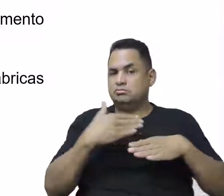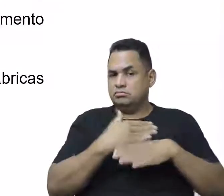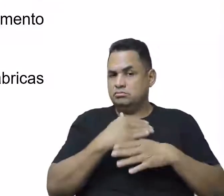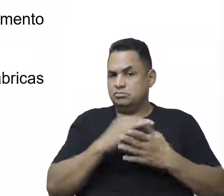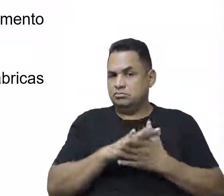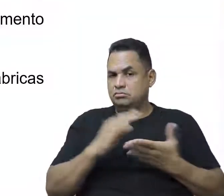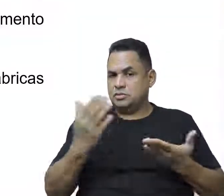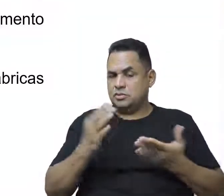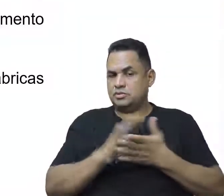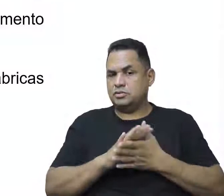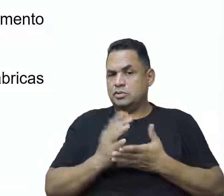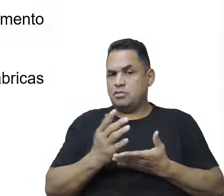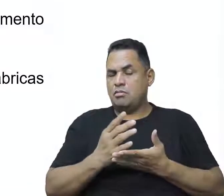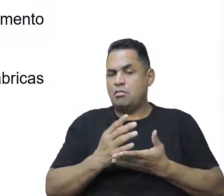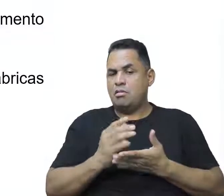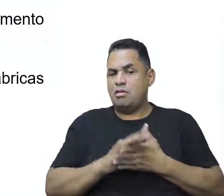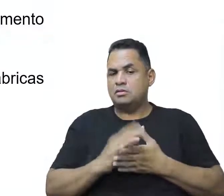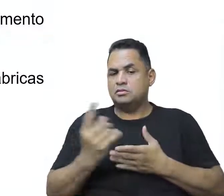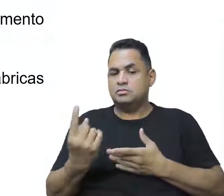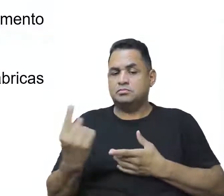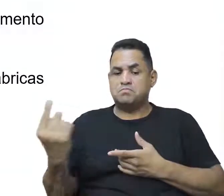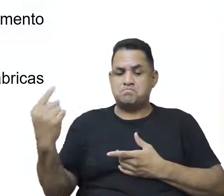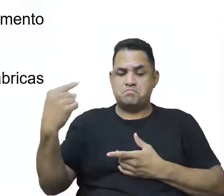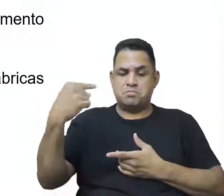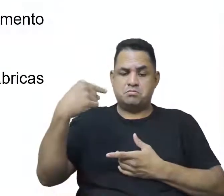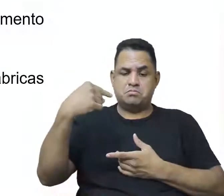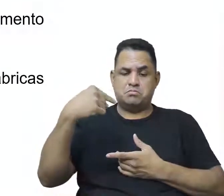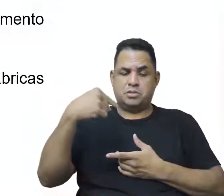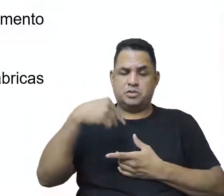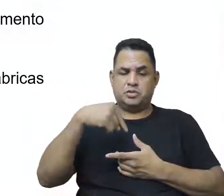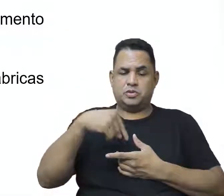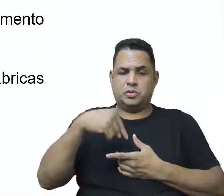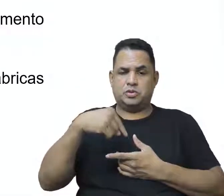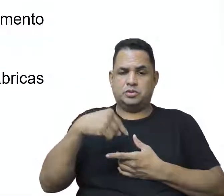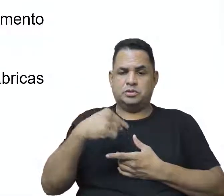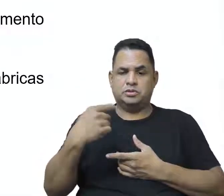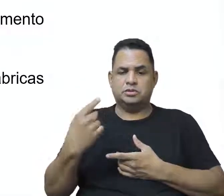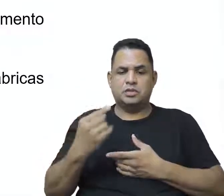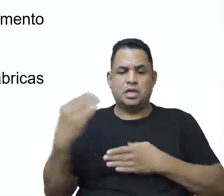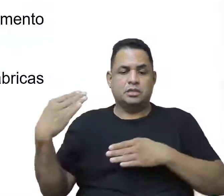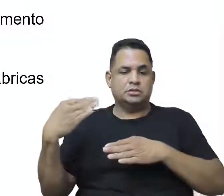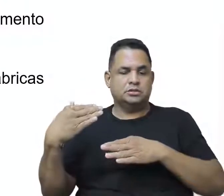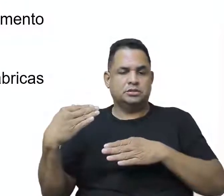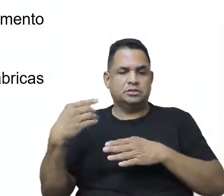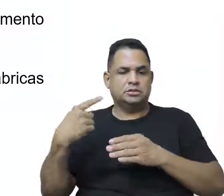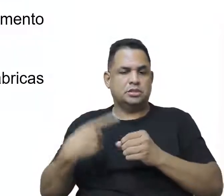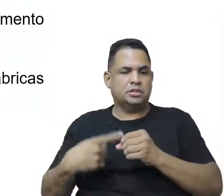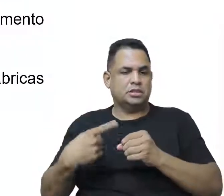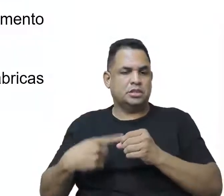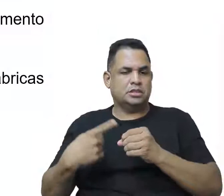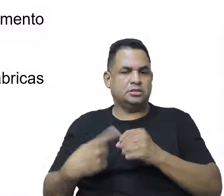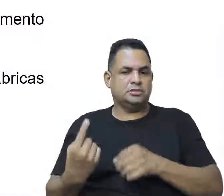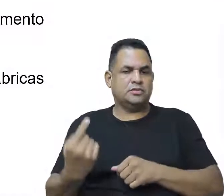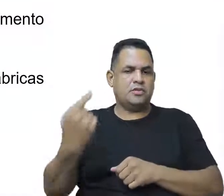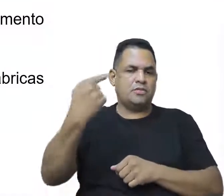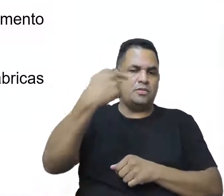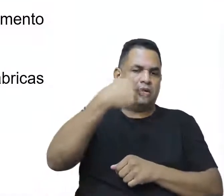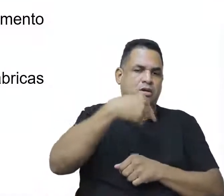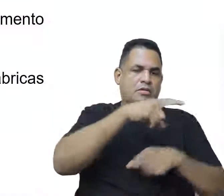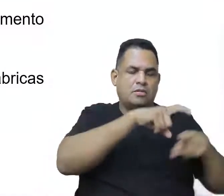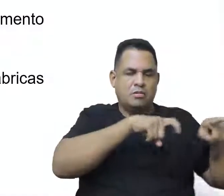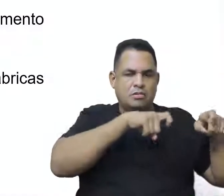metrópoles gerou o êxodo para o campo. Na verdade, o processo foi ao contrário, né? Não foi para o campo,